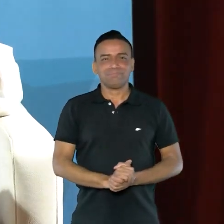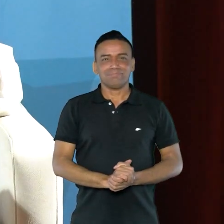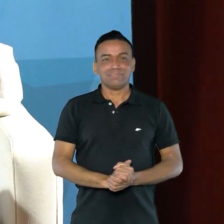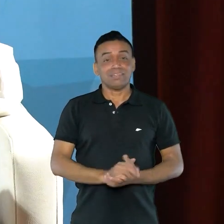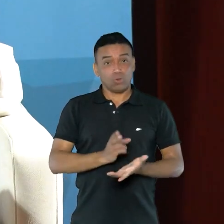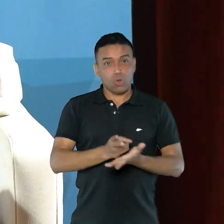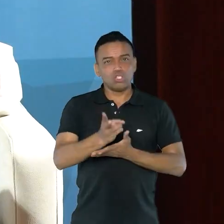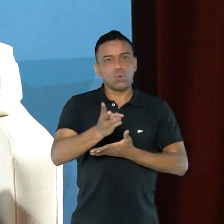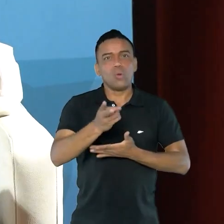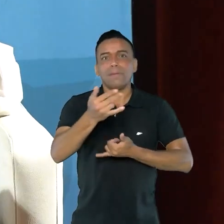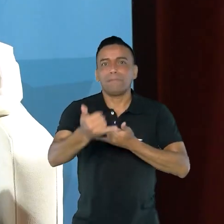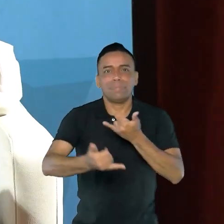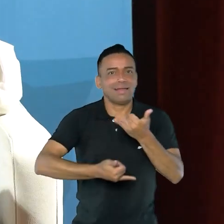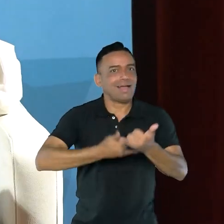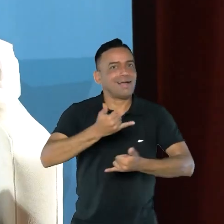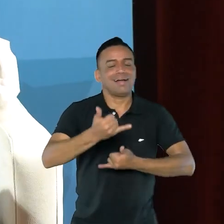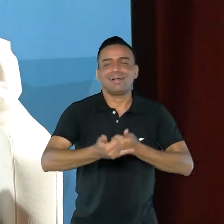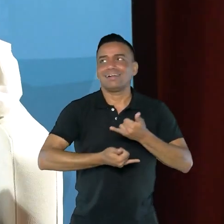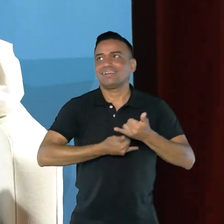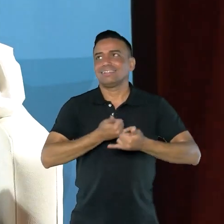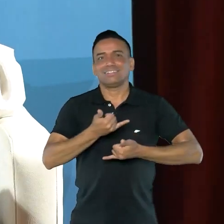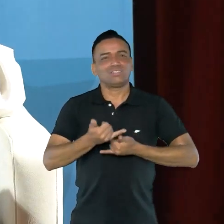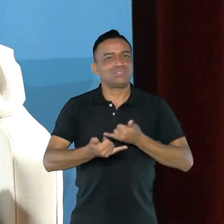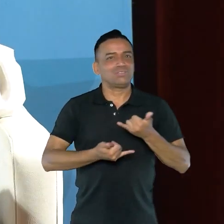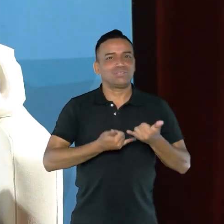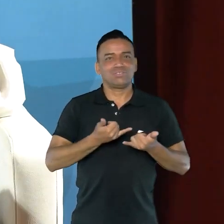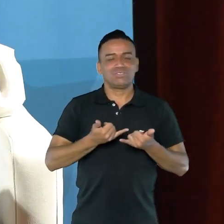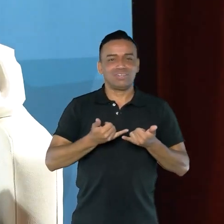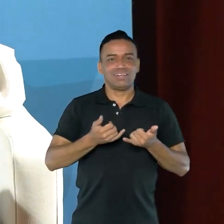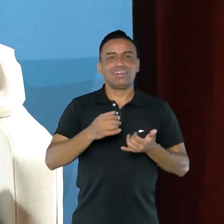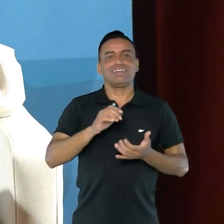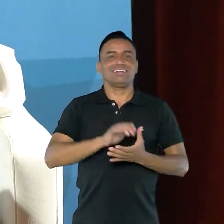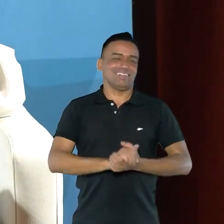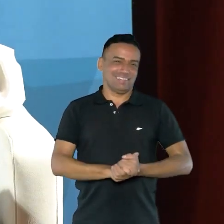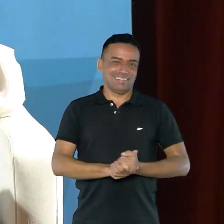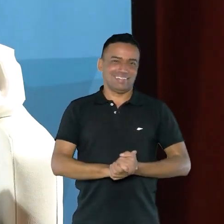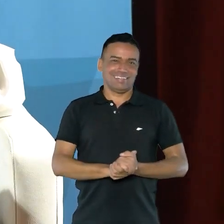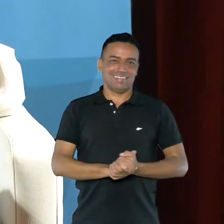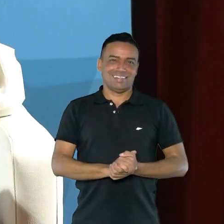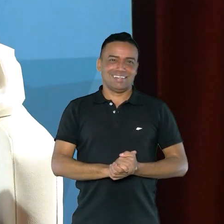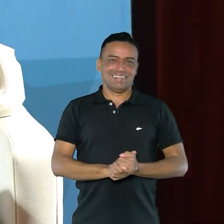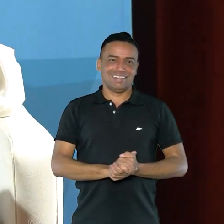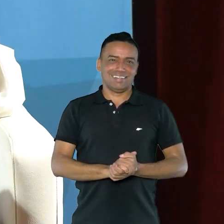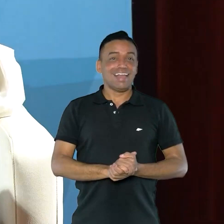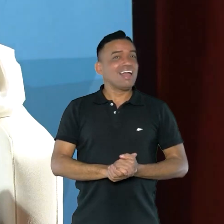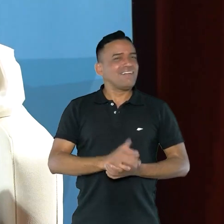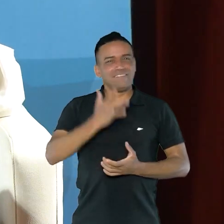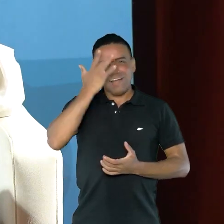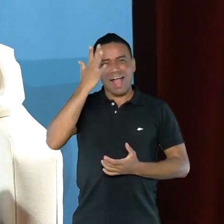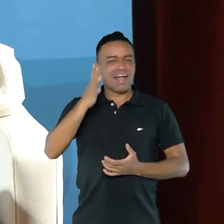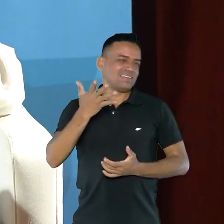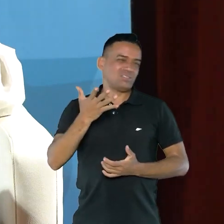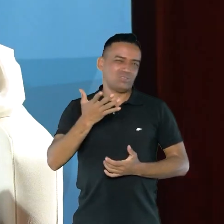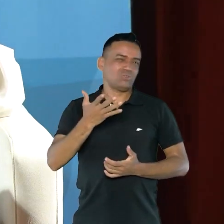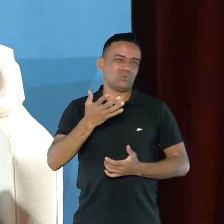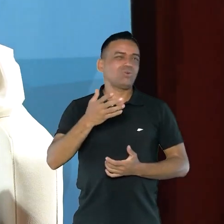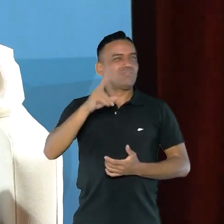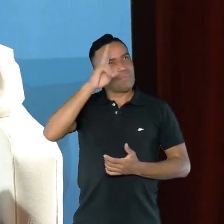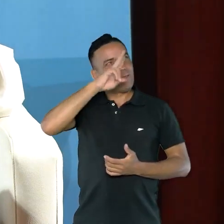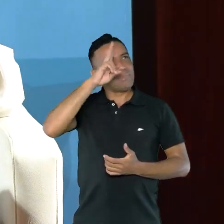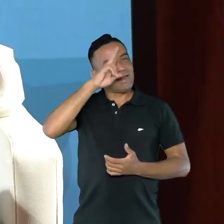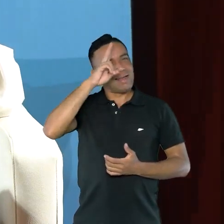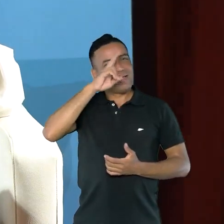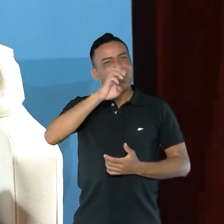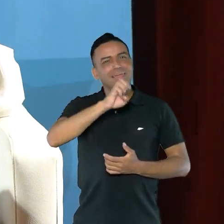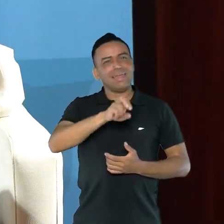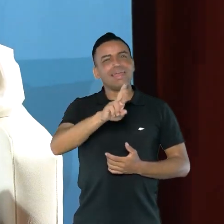assim: que a gente continue brincando, né? Então é Erotori, Erotori. É facinho de gravar,